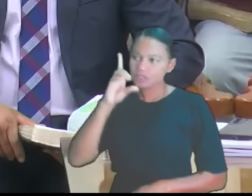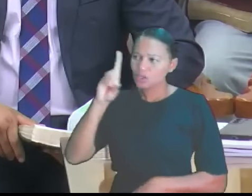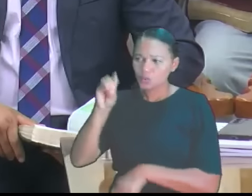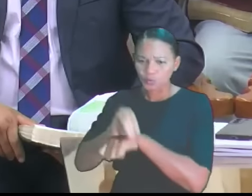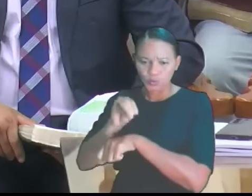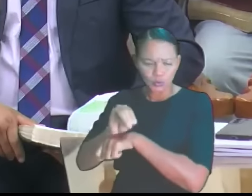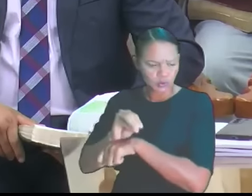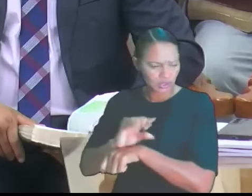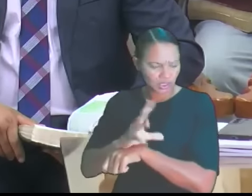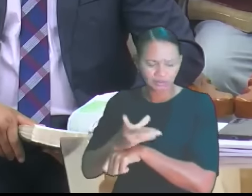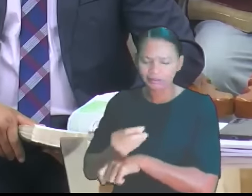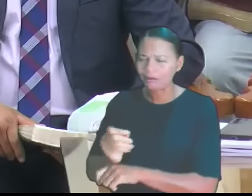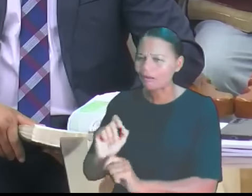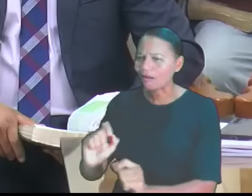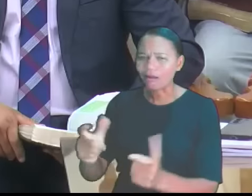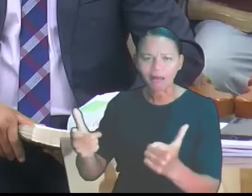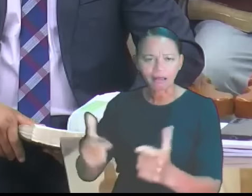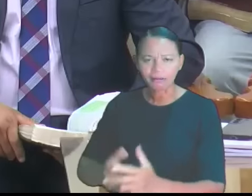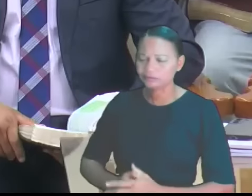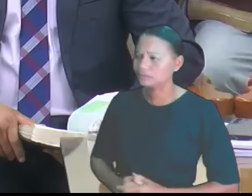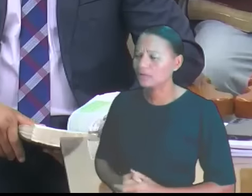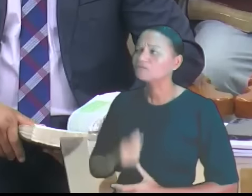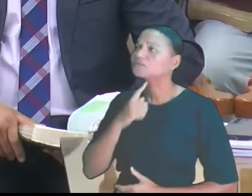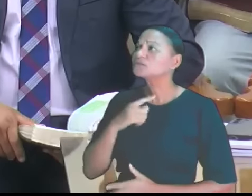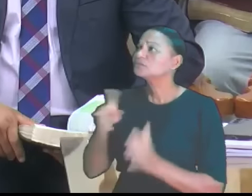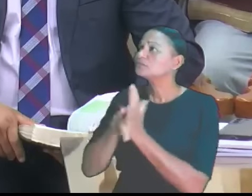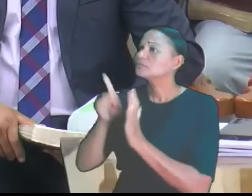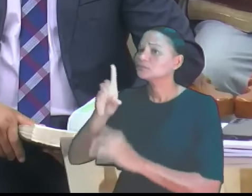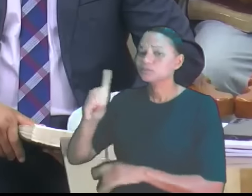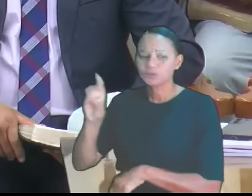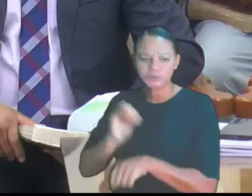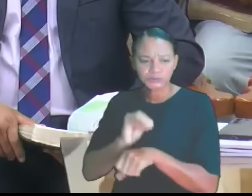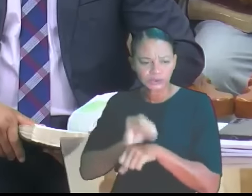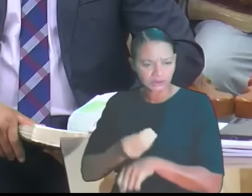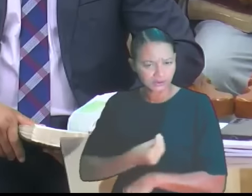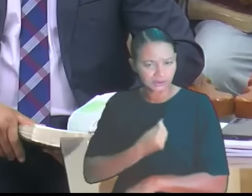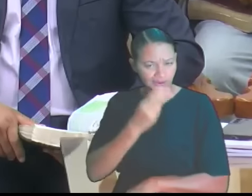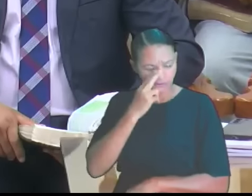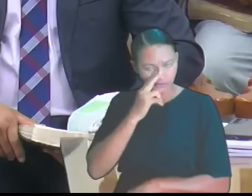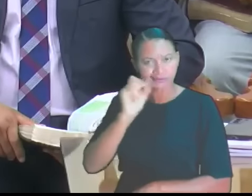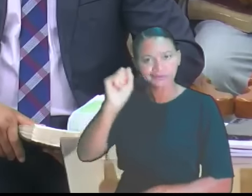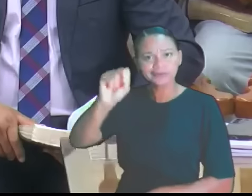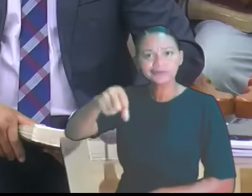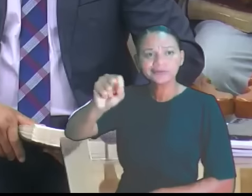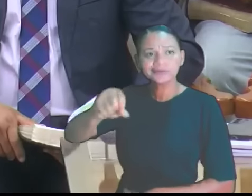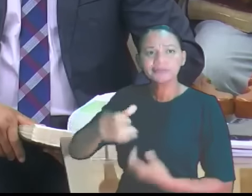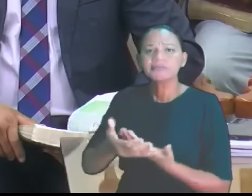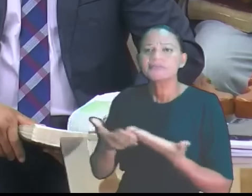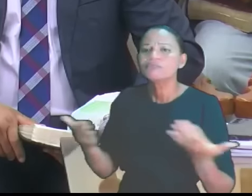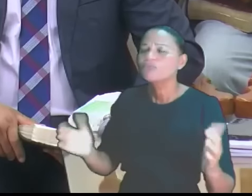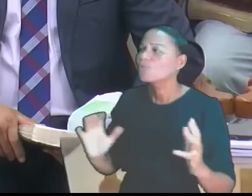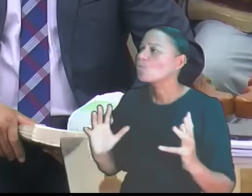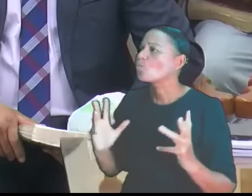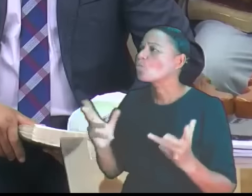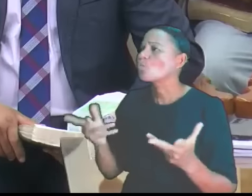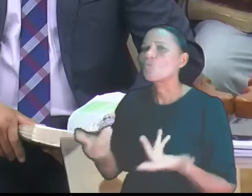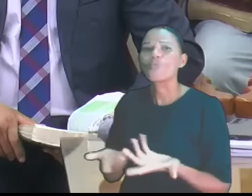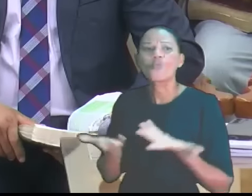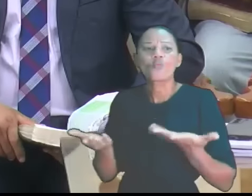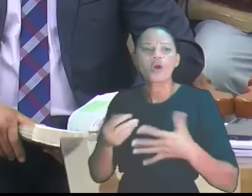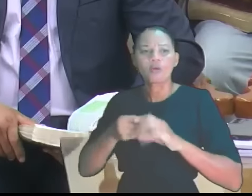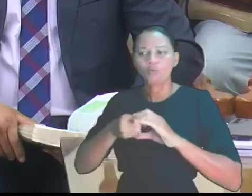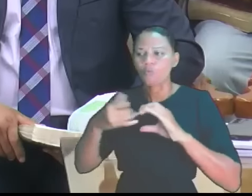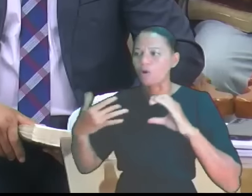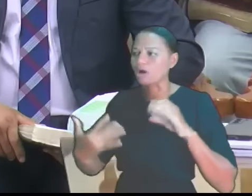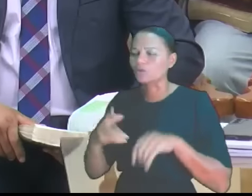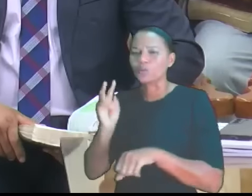Lógico. É a vontade de Deus prover para a vida do crente? Sim. Mas em que aspecto da vontade de Deus está a